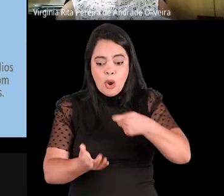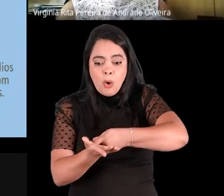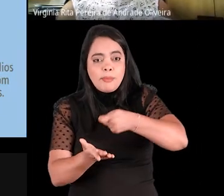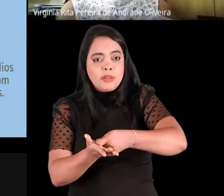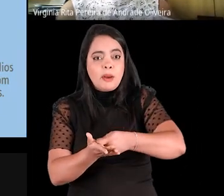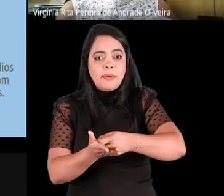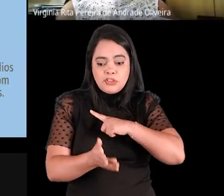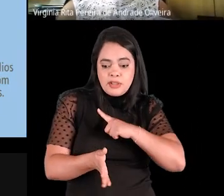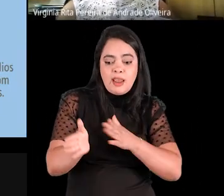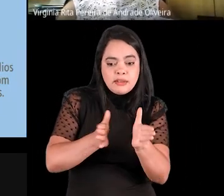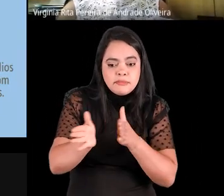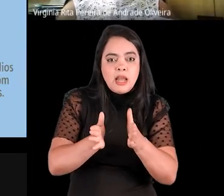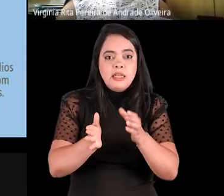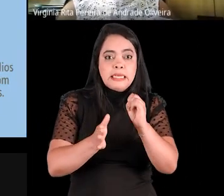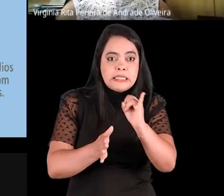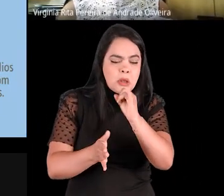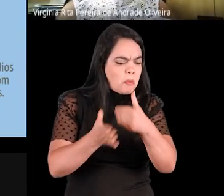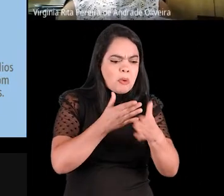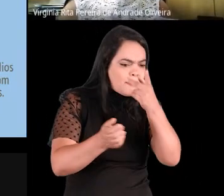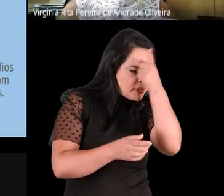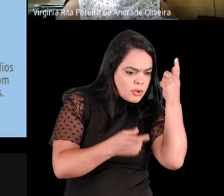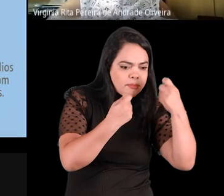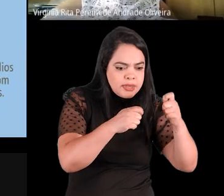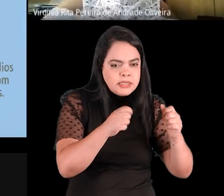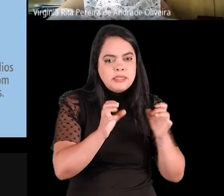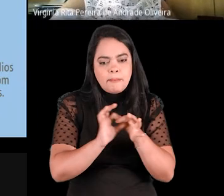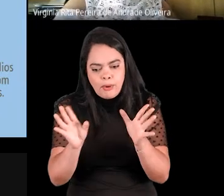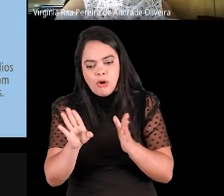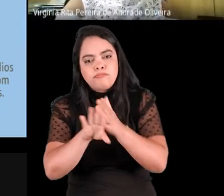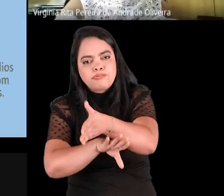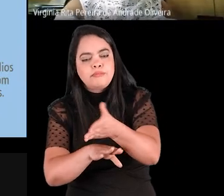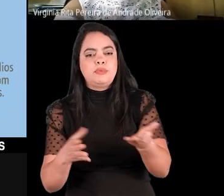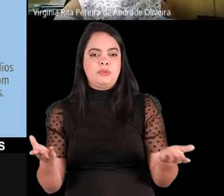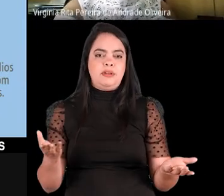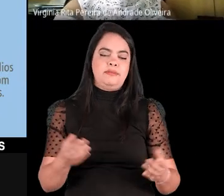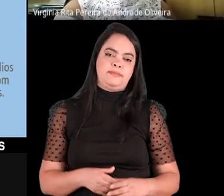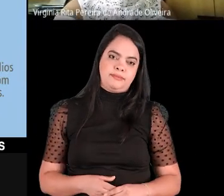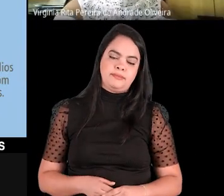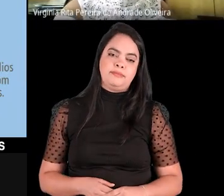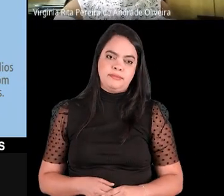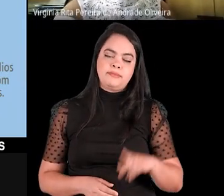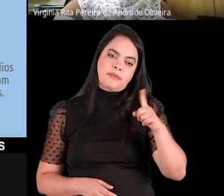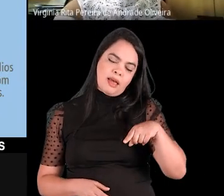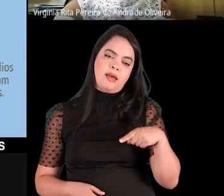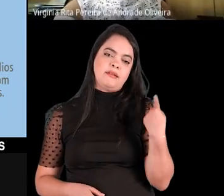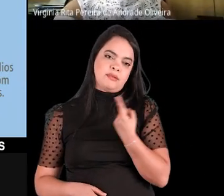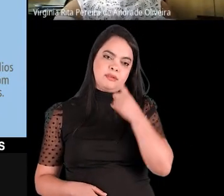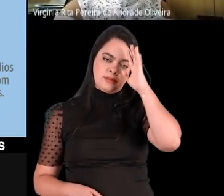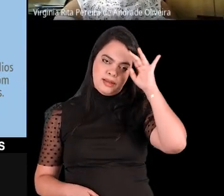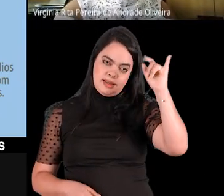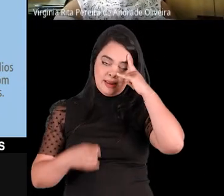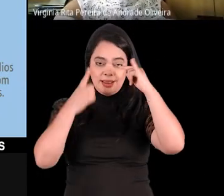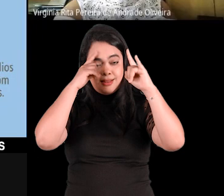ali, e quem tiver necessidade de fazer seu uso, fará, né? Então, essa é um pouco essa ideia do que é